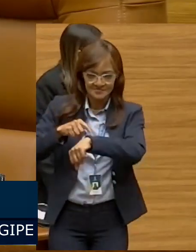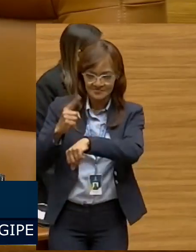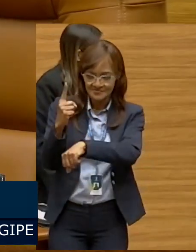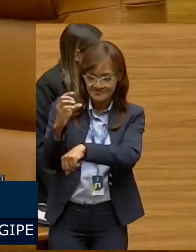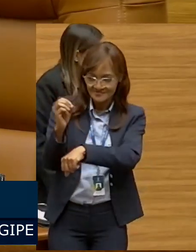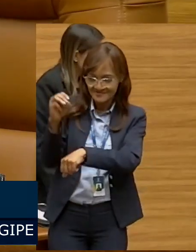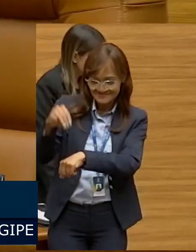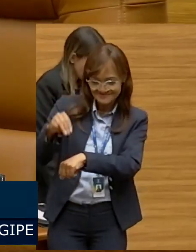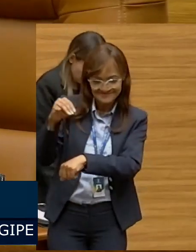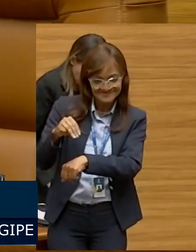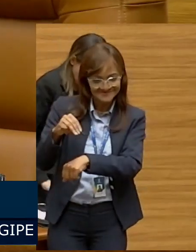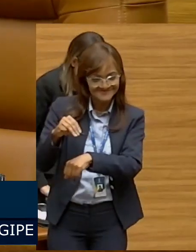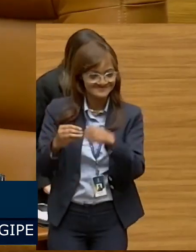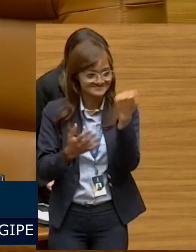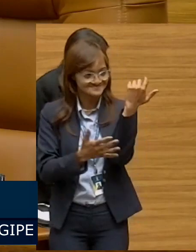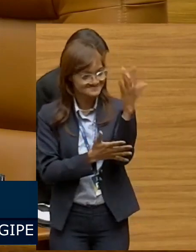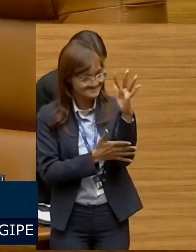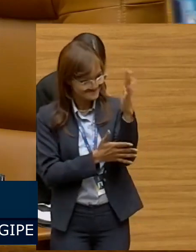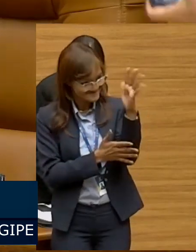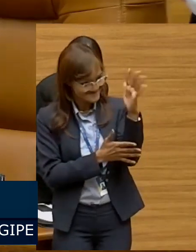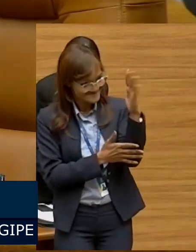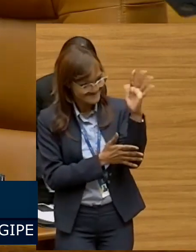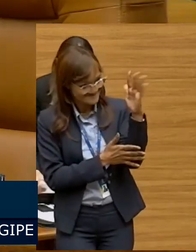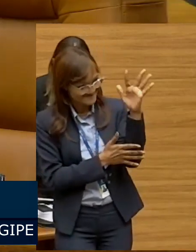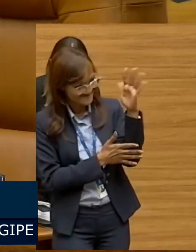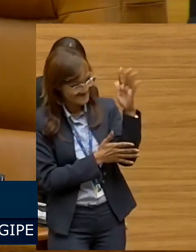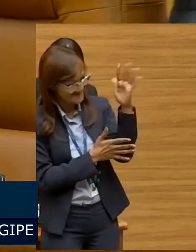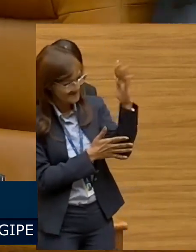minutos aí para fazer a sua explanação.